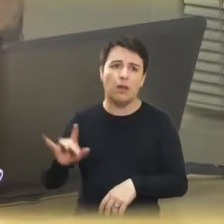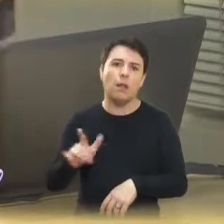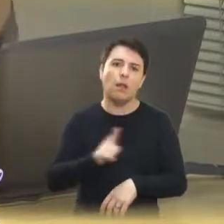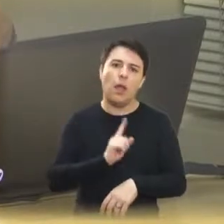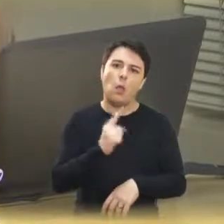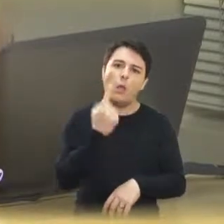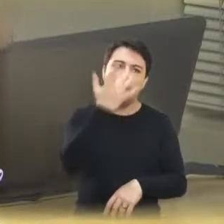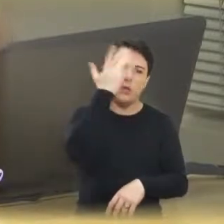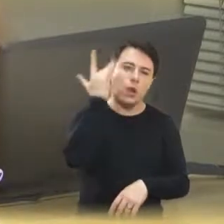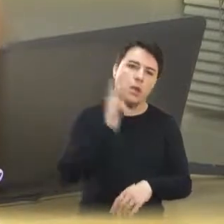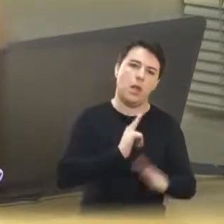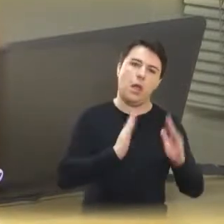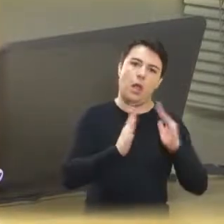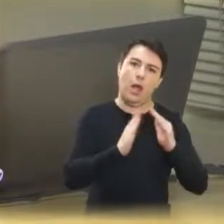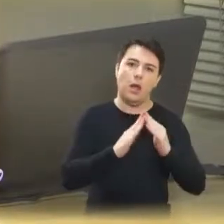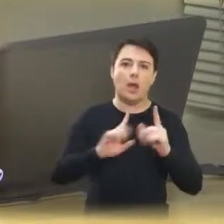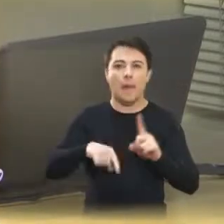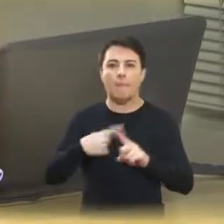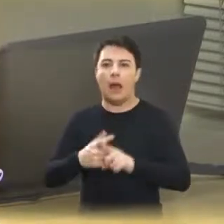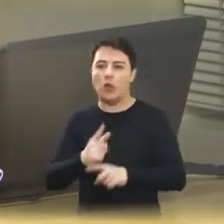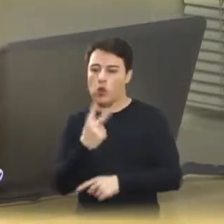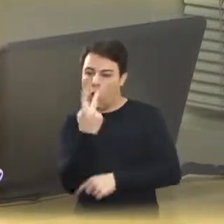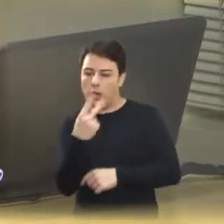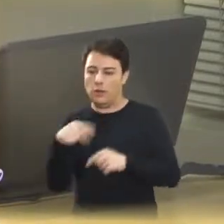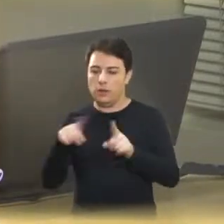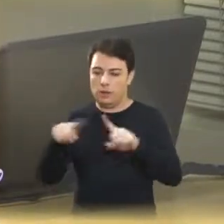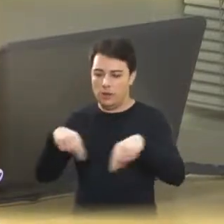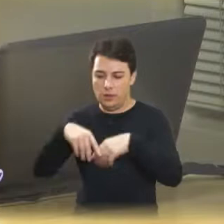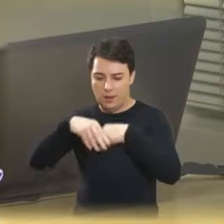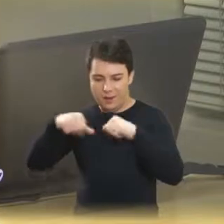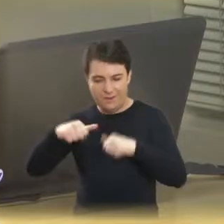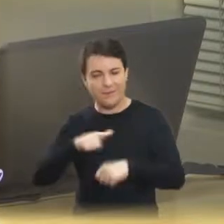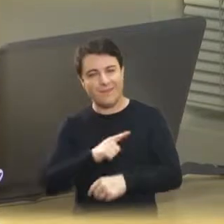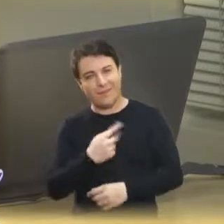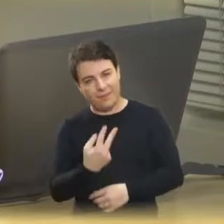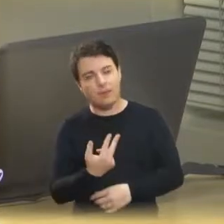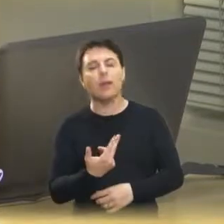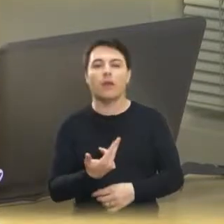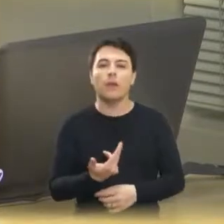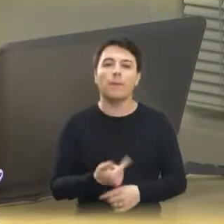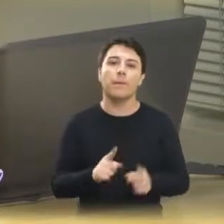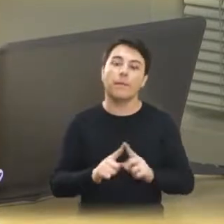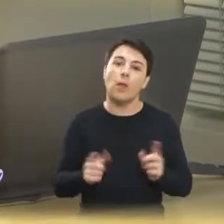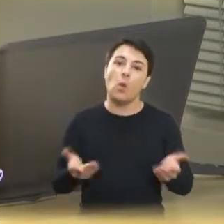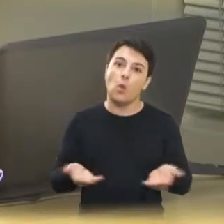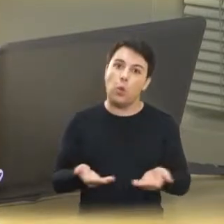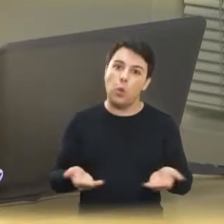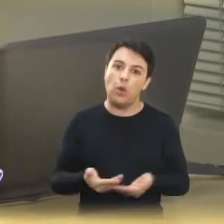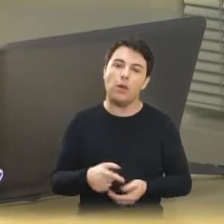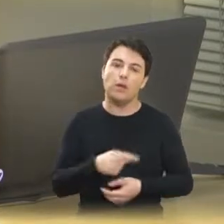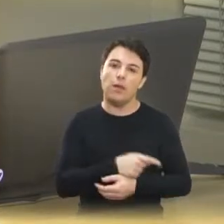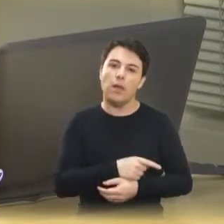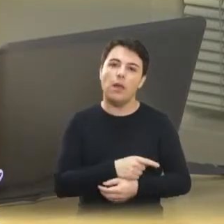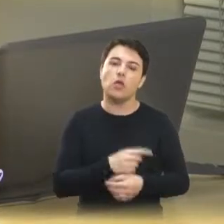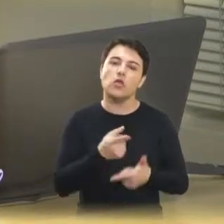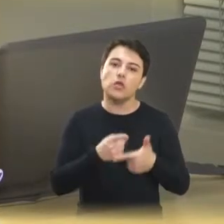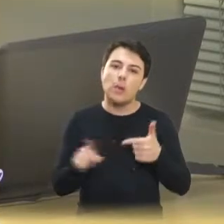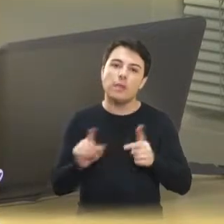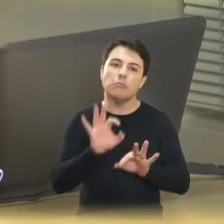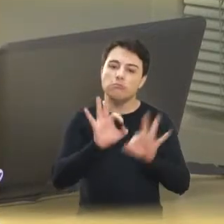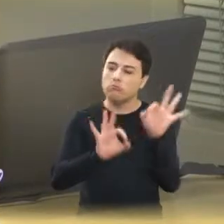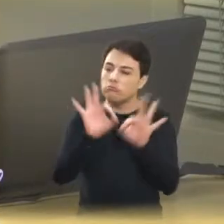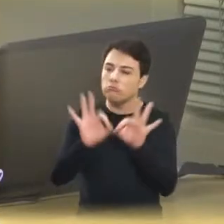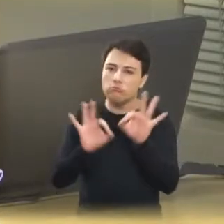proprietário tem a casa dele e tem mais 2 lotes. Nessa situação, os instrumentos urbanísticos eles não se...